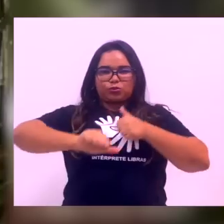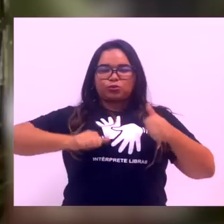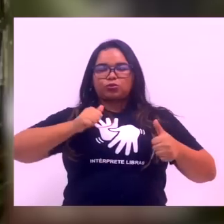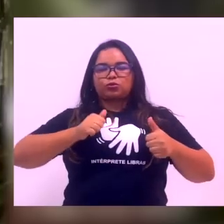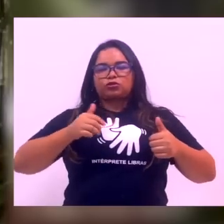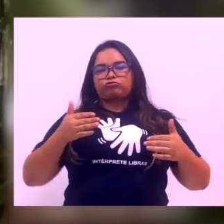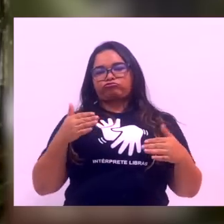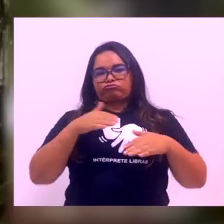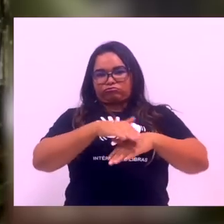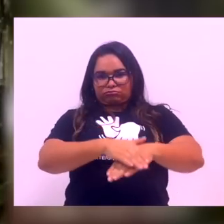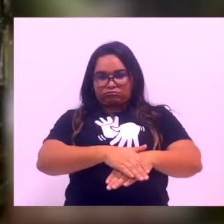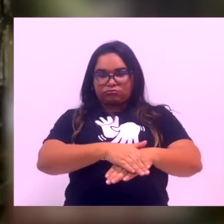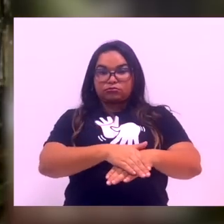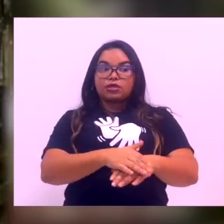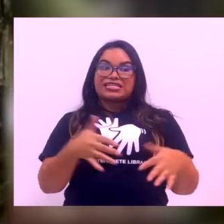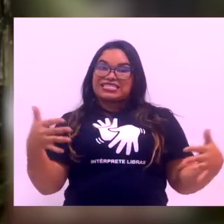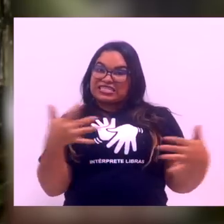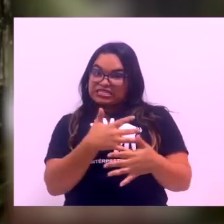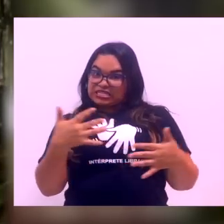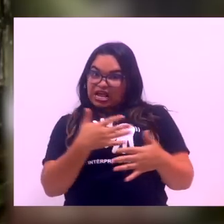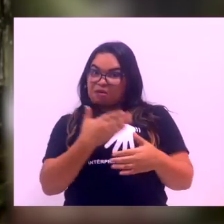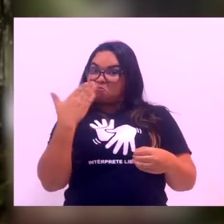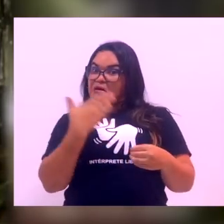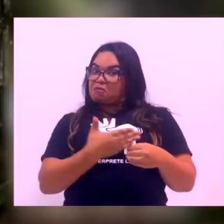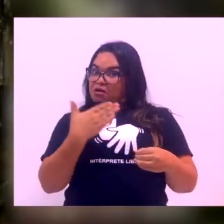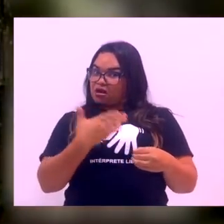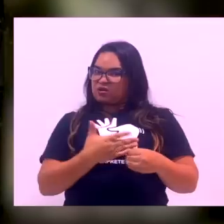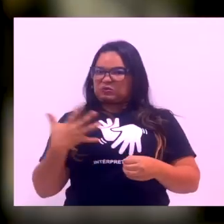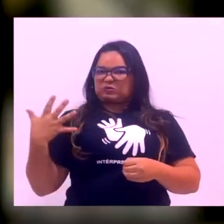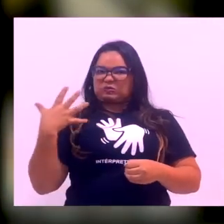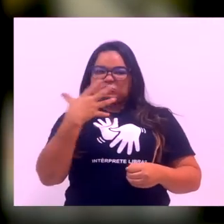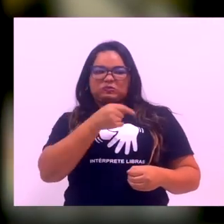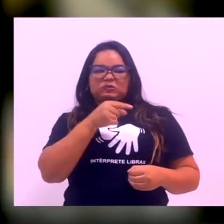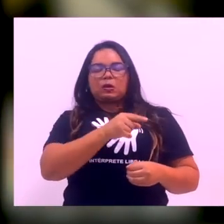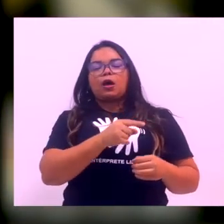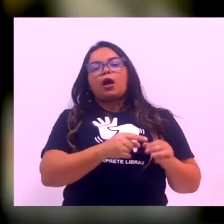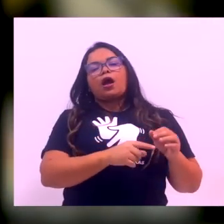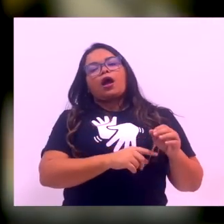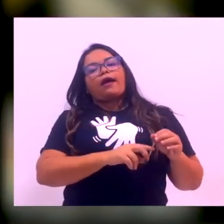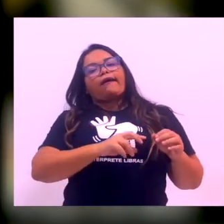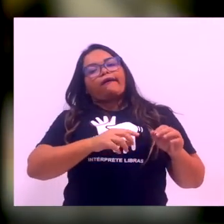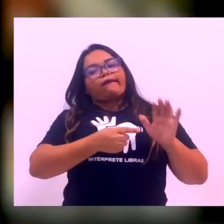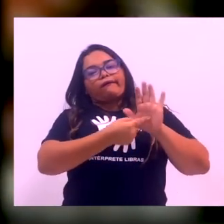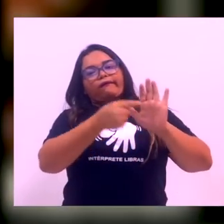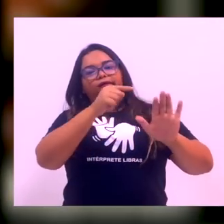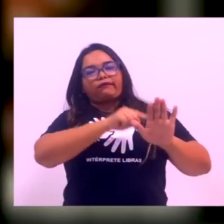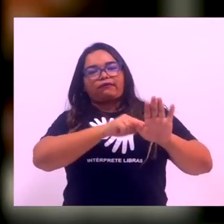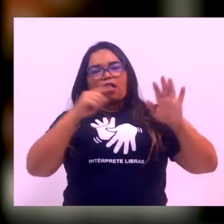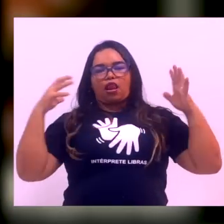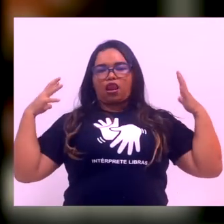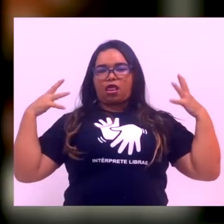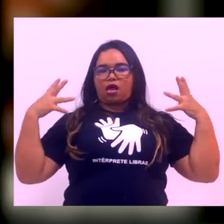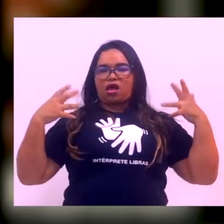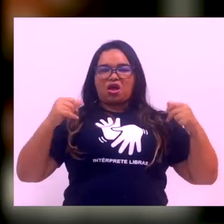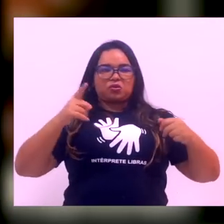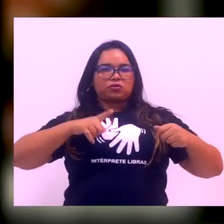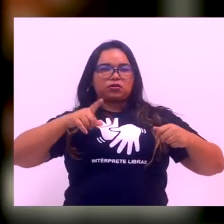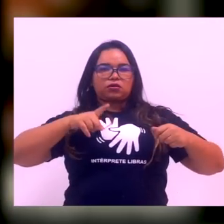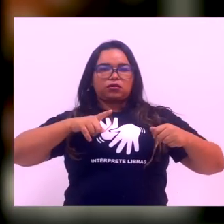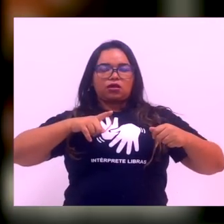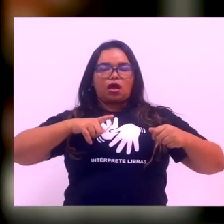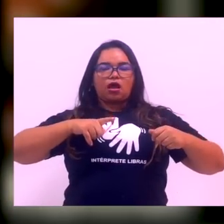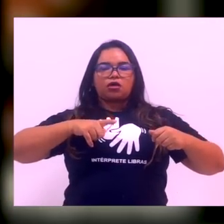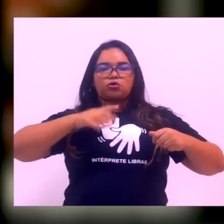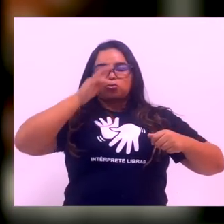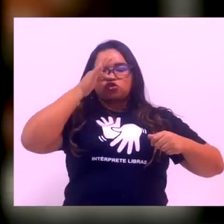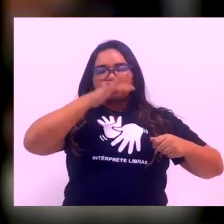se converteu, o seu orgulho se humilhou. Era uma cidade magnificente. Aqui está o emblema de Babilônia, o